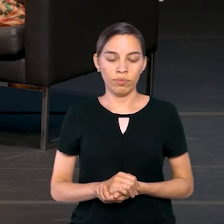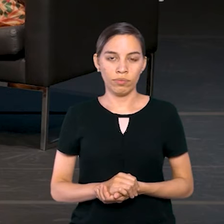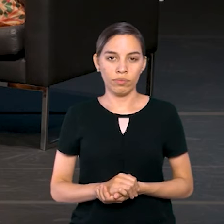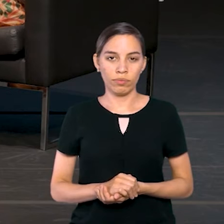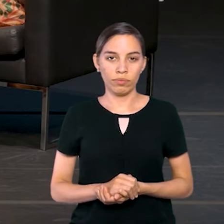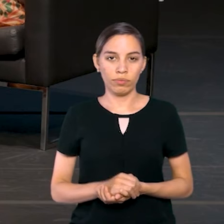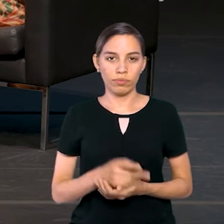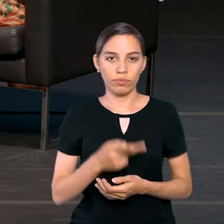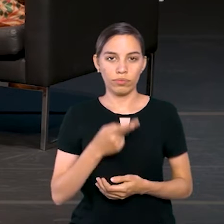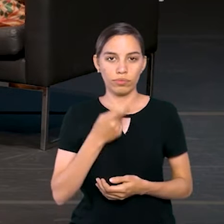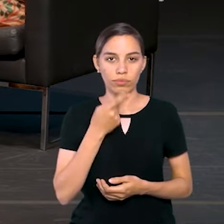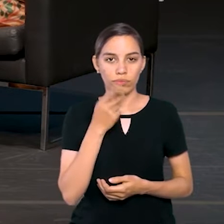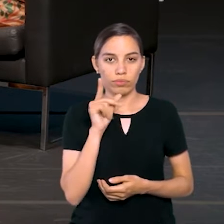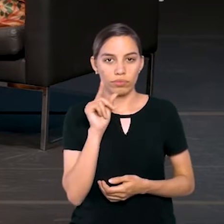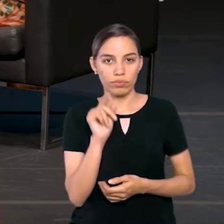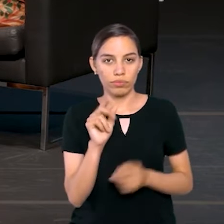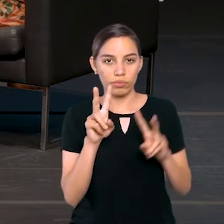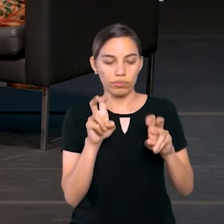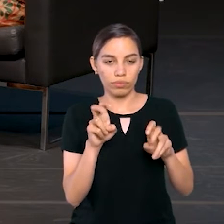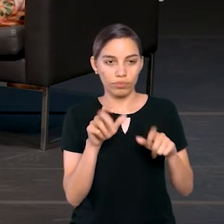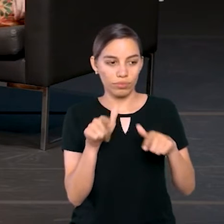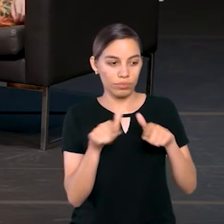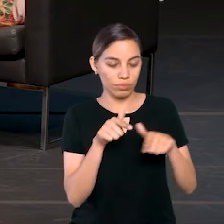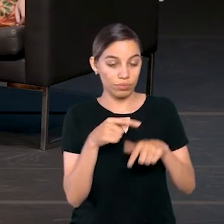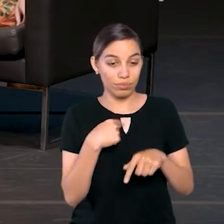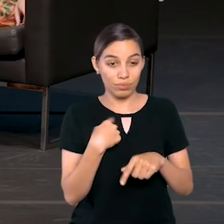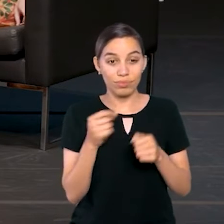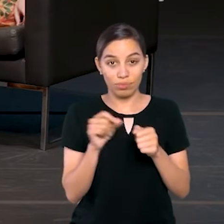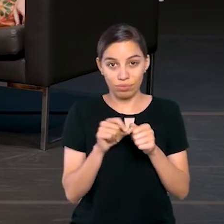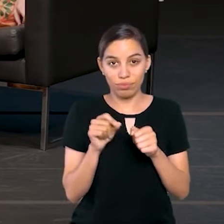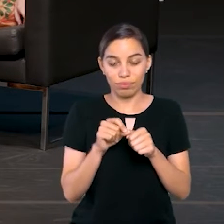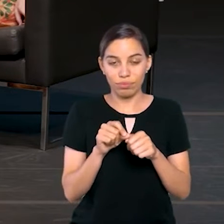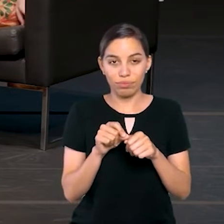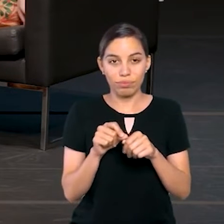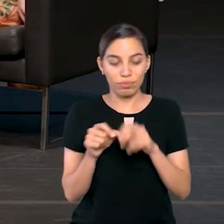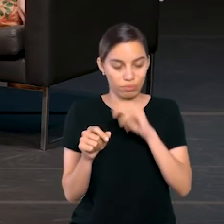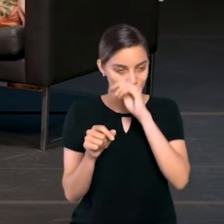Falar um pouquinho desse trabalho, então, né, que eu tenho realizado.